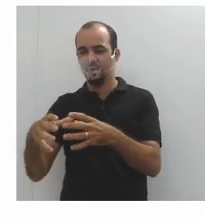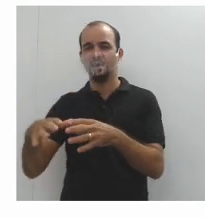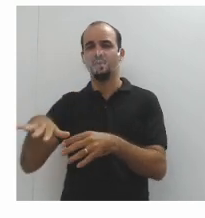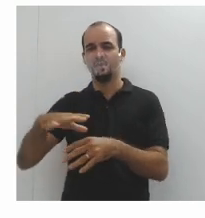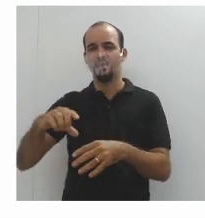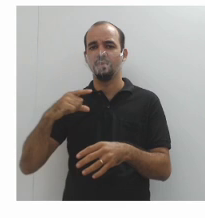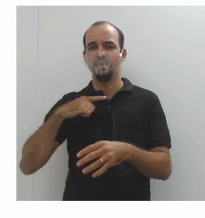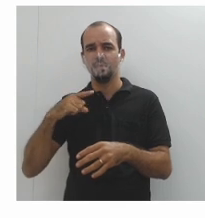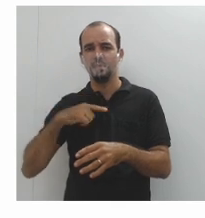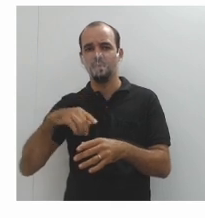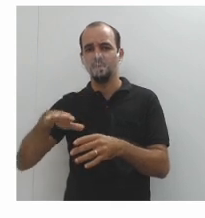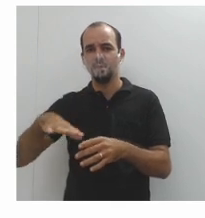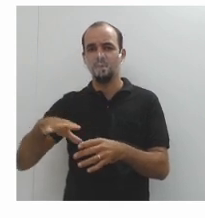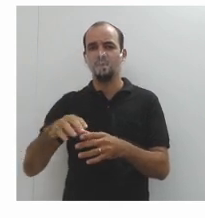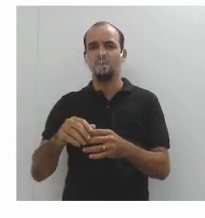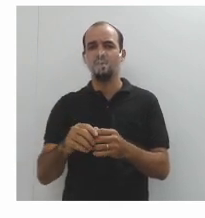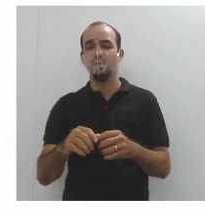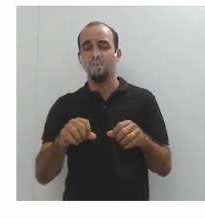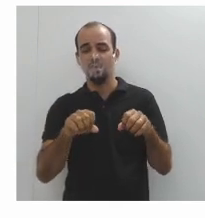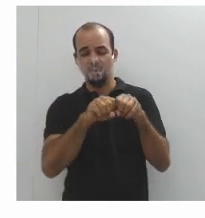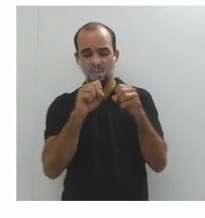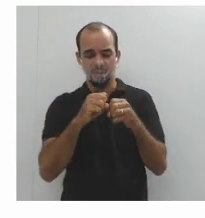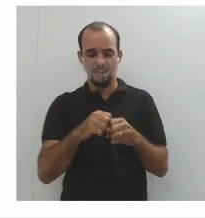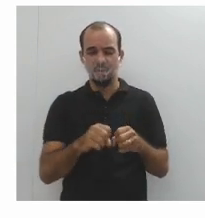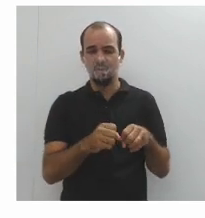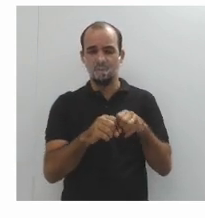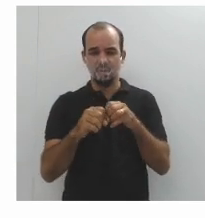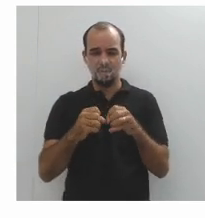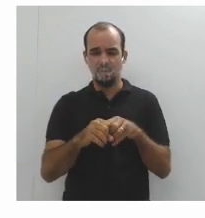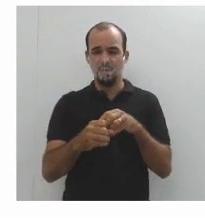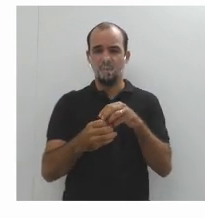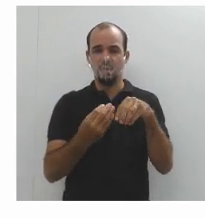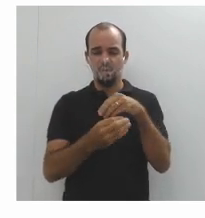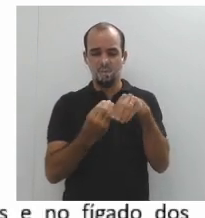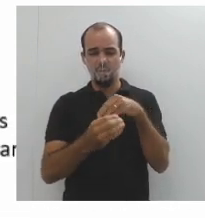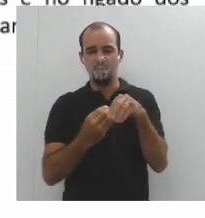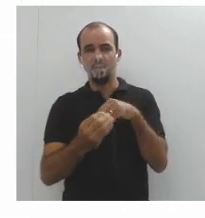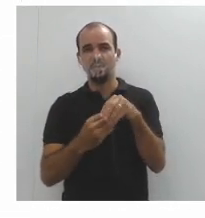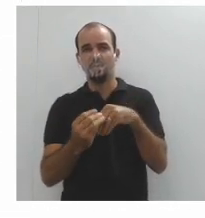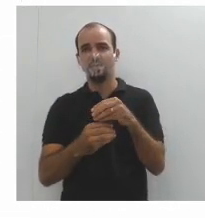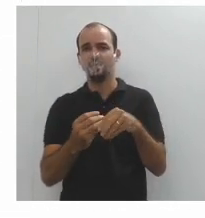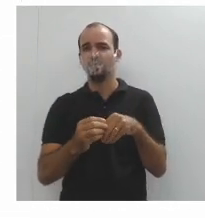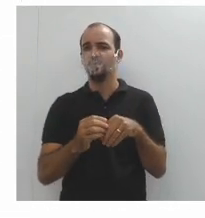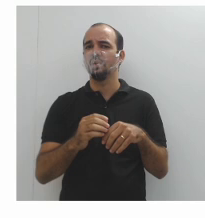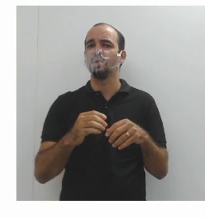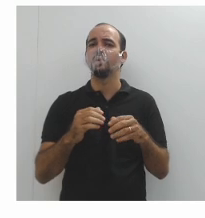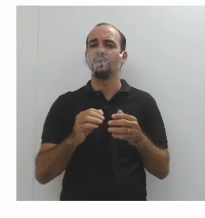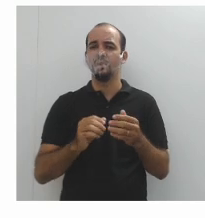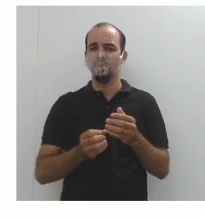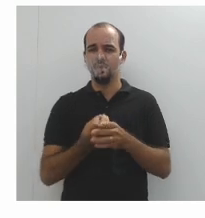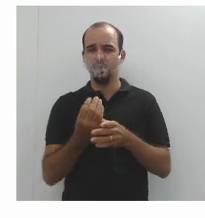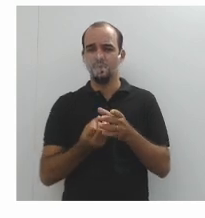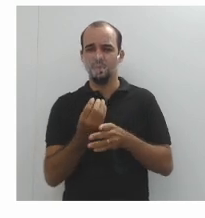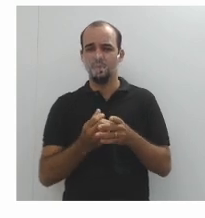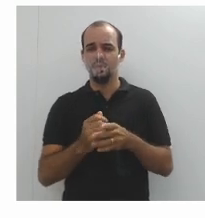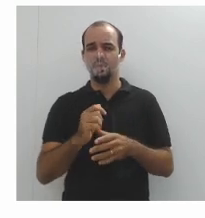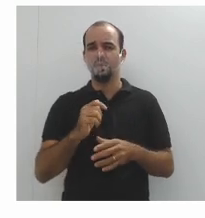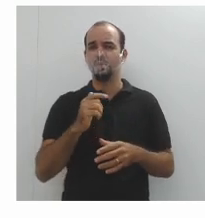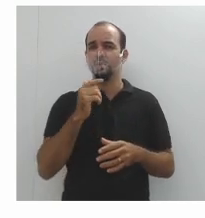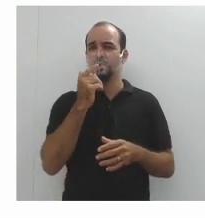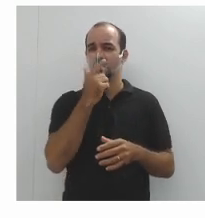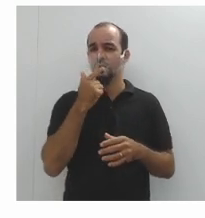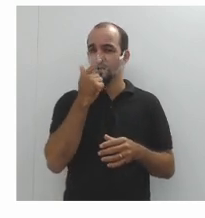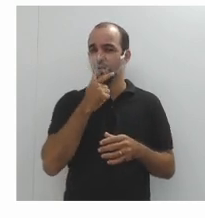glicogênio, eu tenho aí também bastante glicose, tá bom?